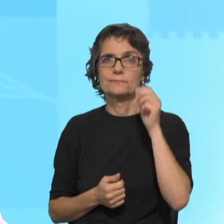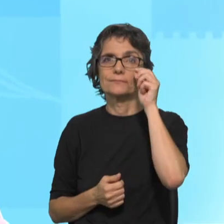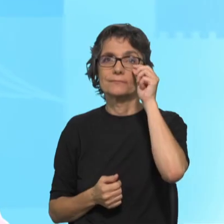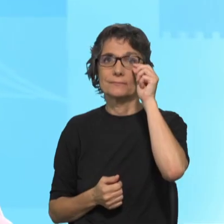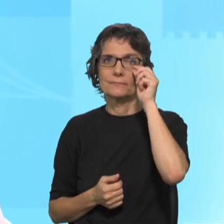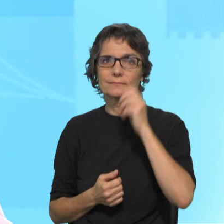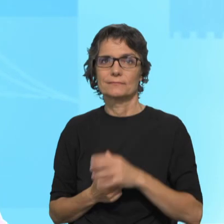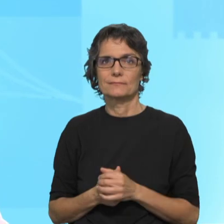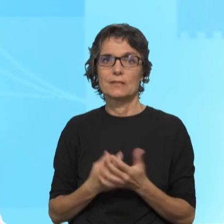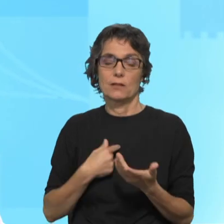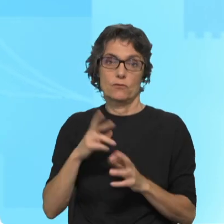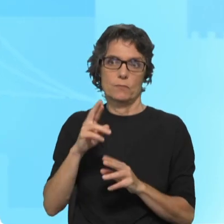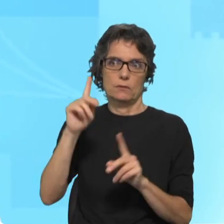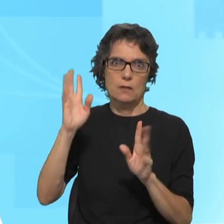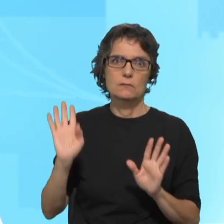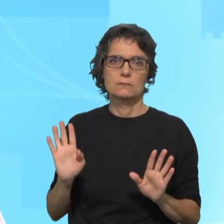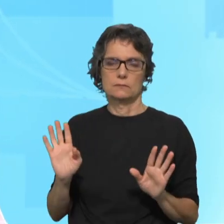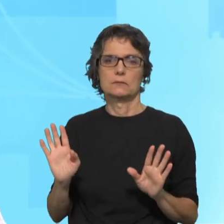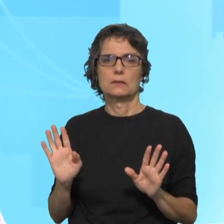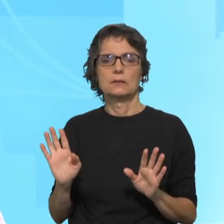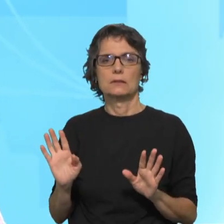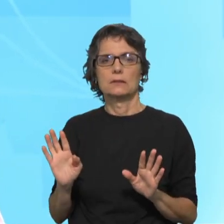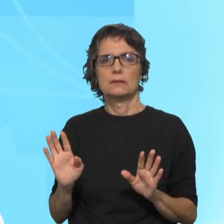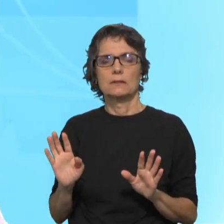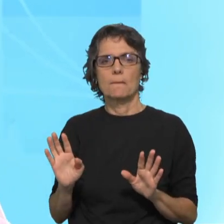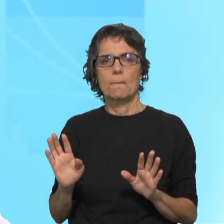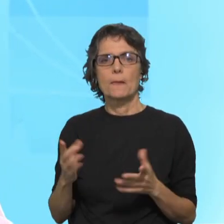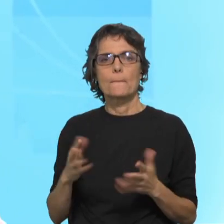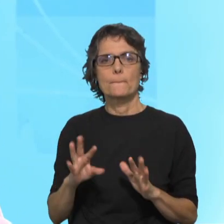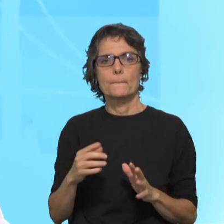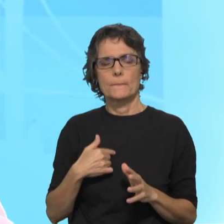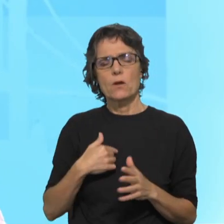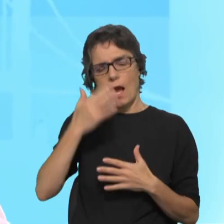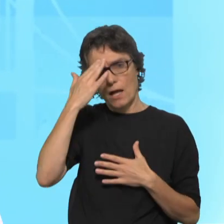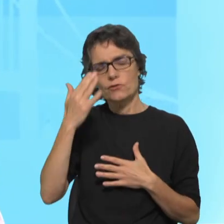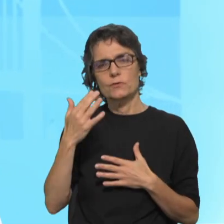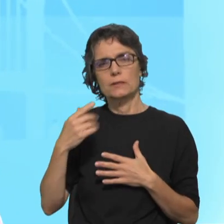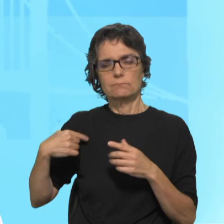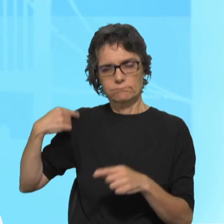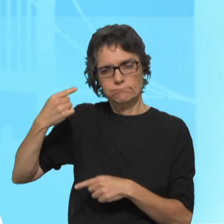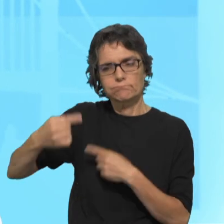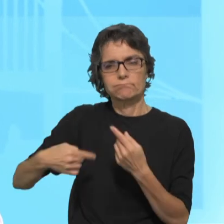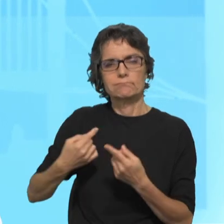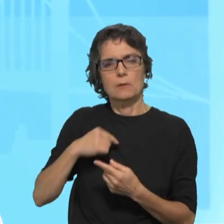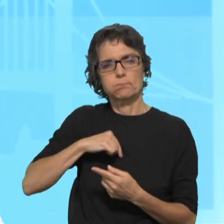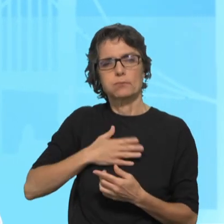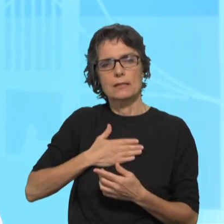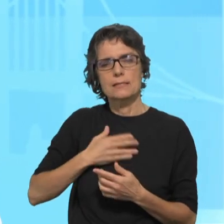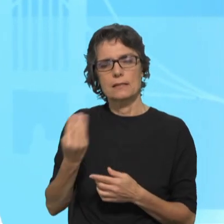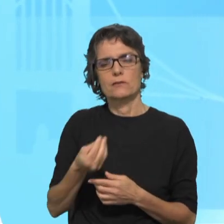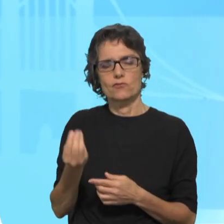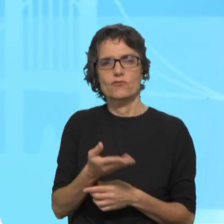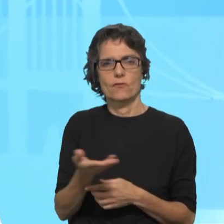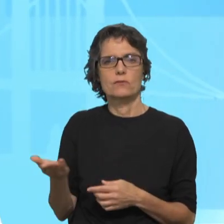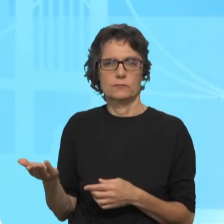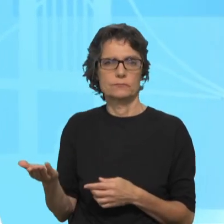Eu desejo que não aconteça, mas eu creio que sim, que este legado ainda está presente, muito presente